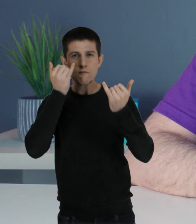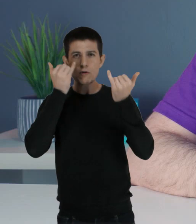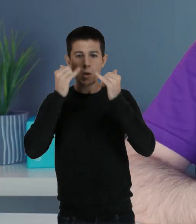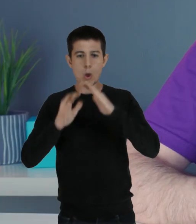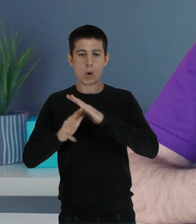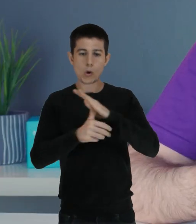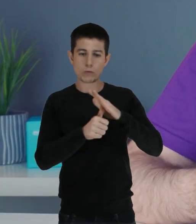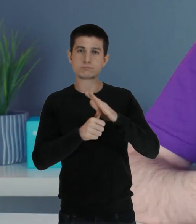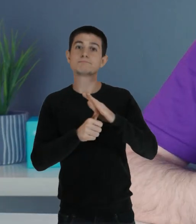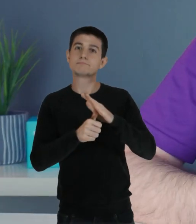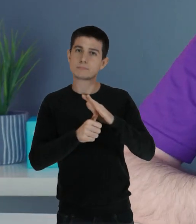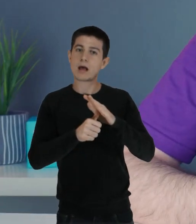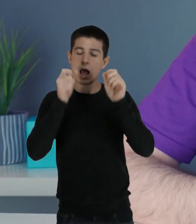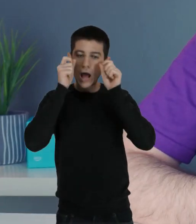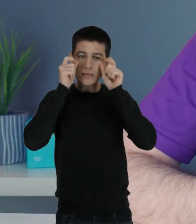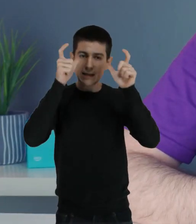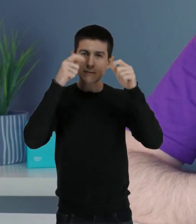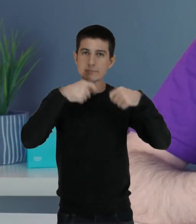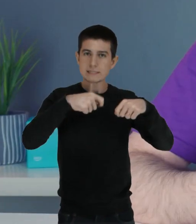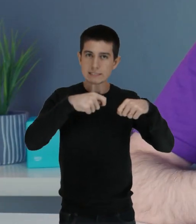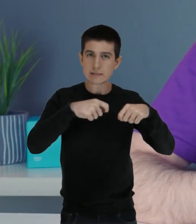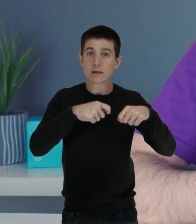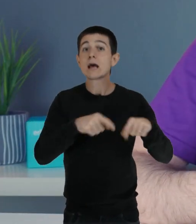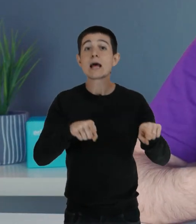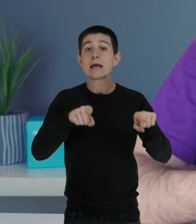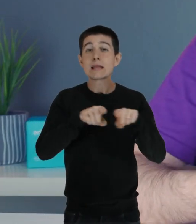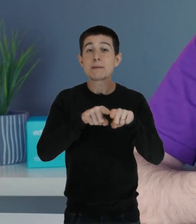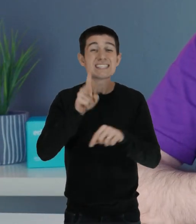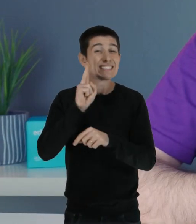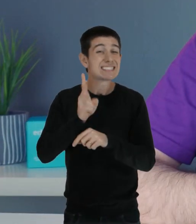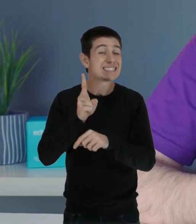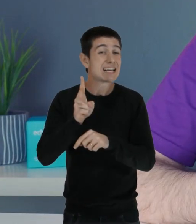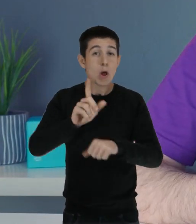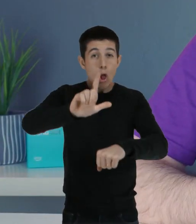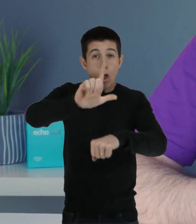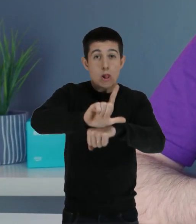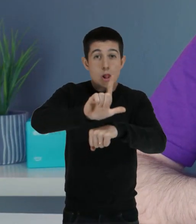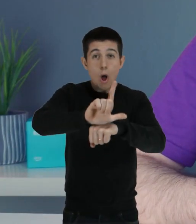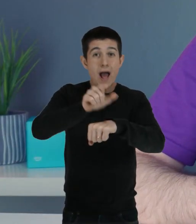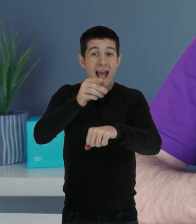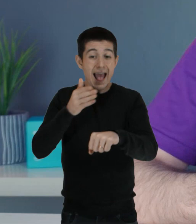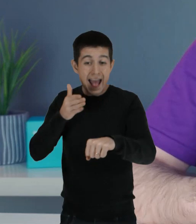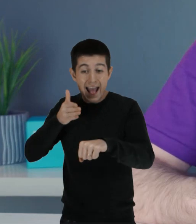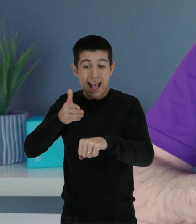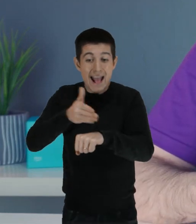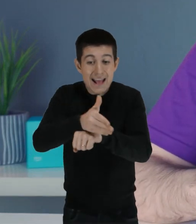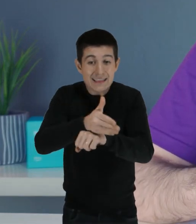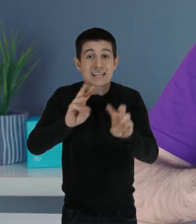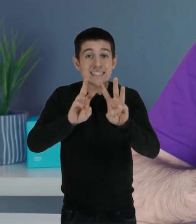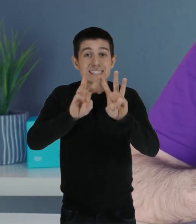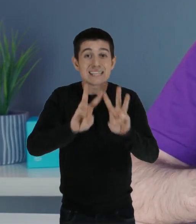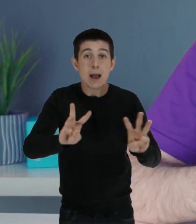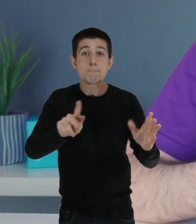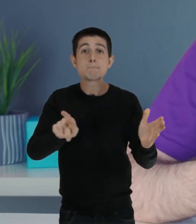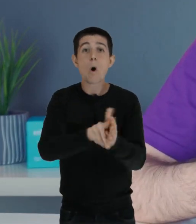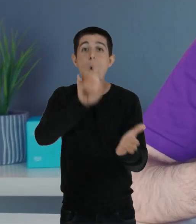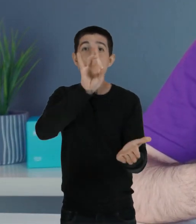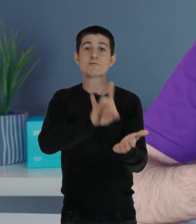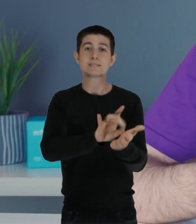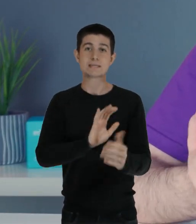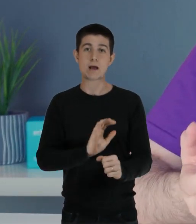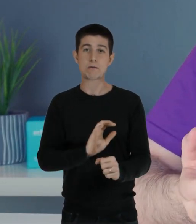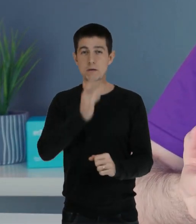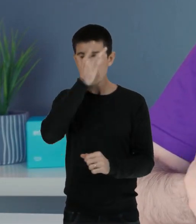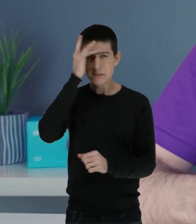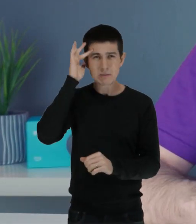fique atento. E falando do site em si, acesse sempre a loja pelo seu endereço oficial, ou seja, não entre no site por links